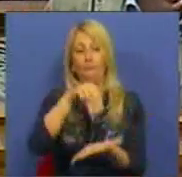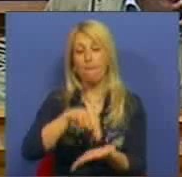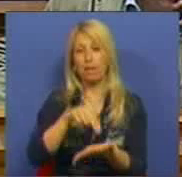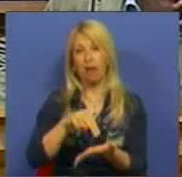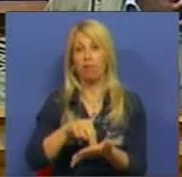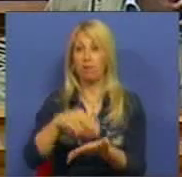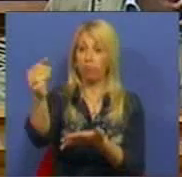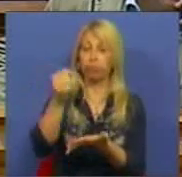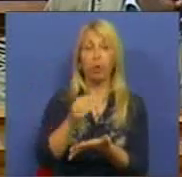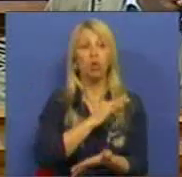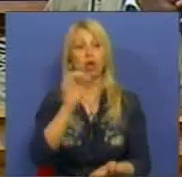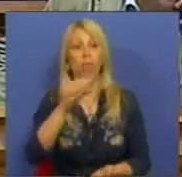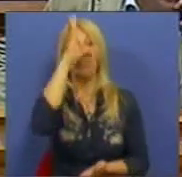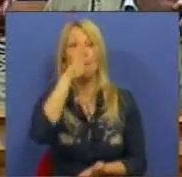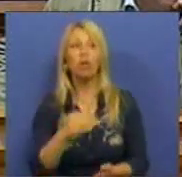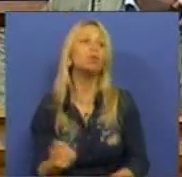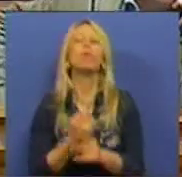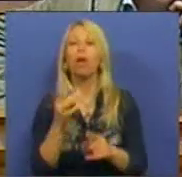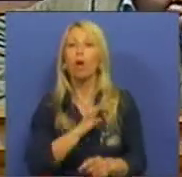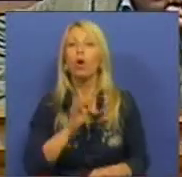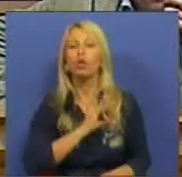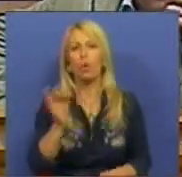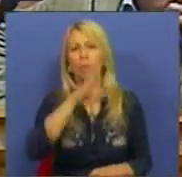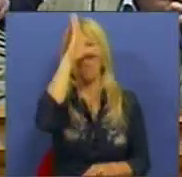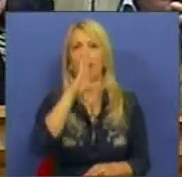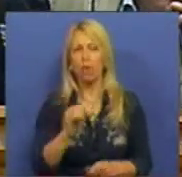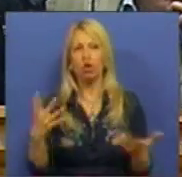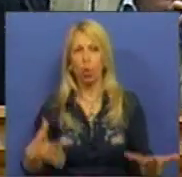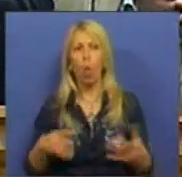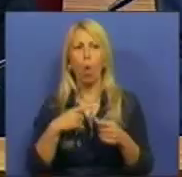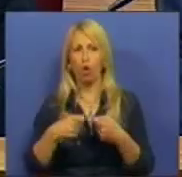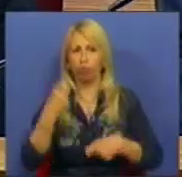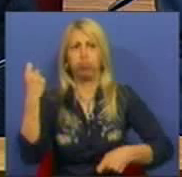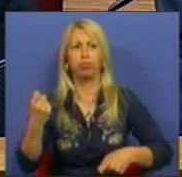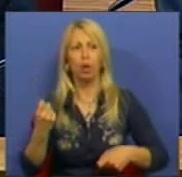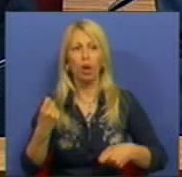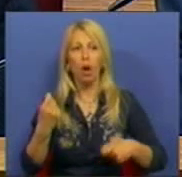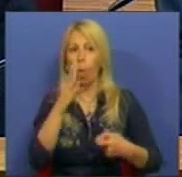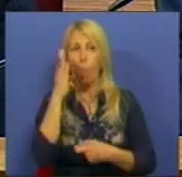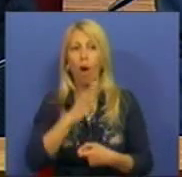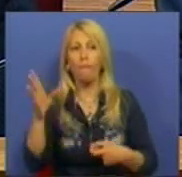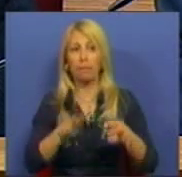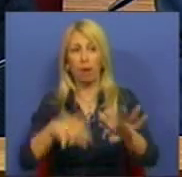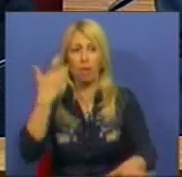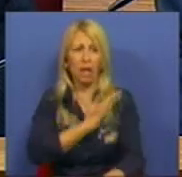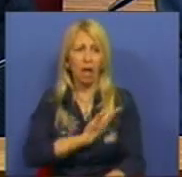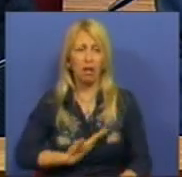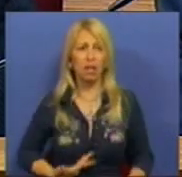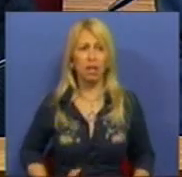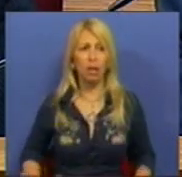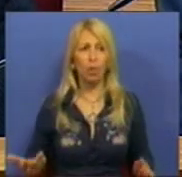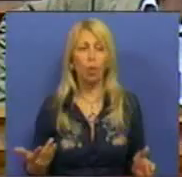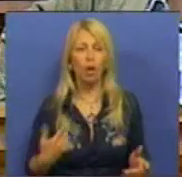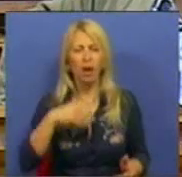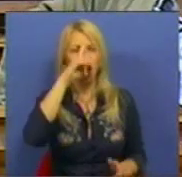porque o Sr. Primeiro-Ministro quebrou hoje aqui uma praxe parlamentar bem antiga, bem antiga. E eu ainda recordo